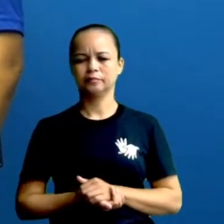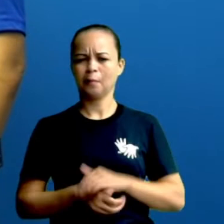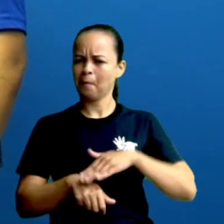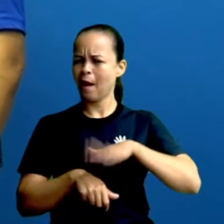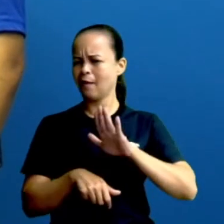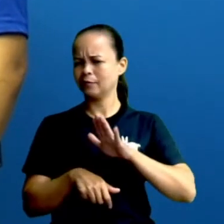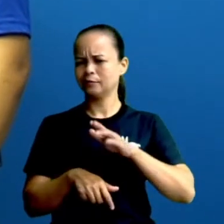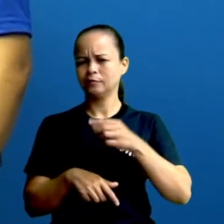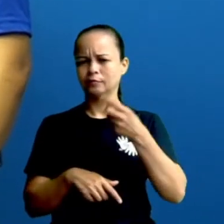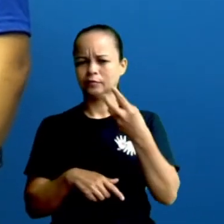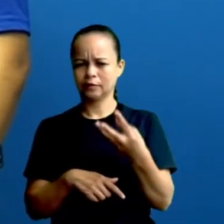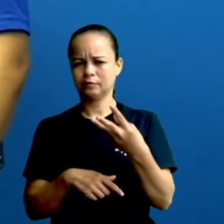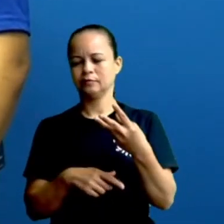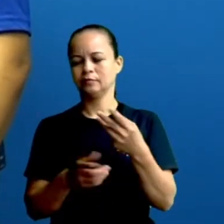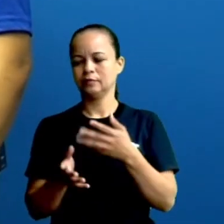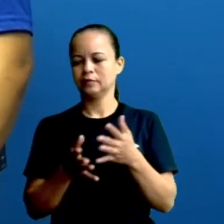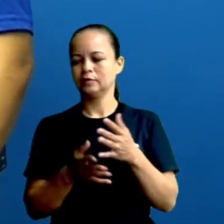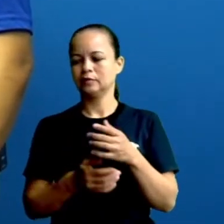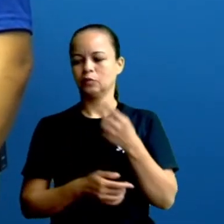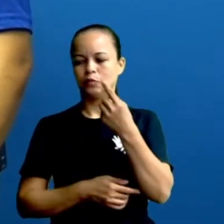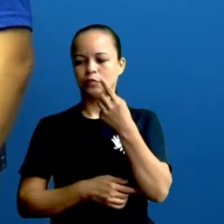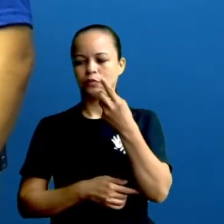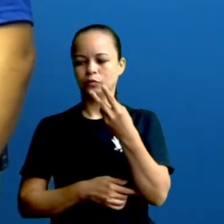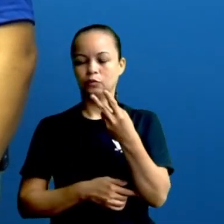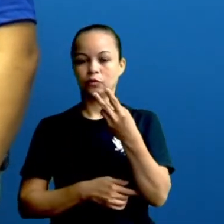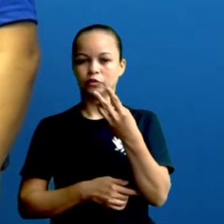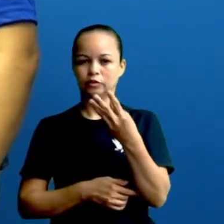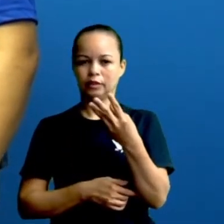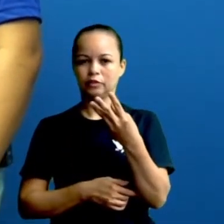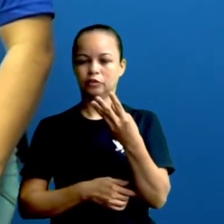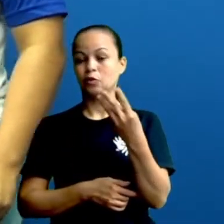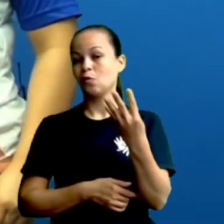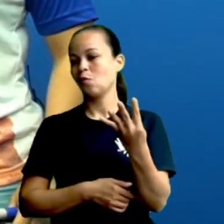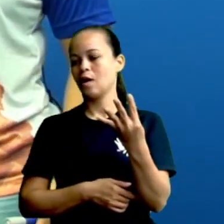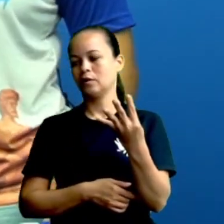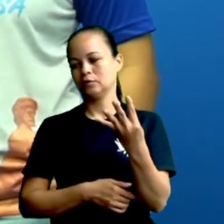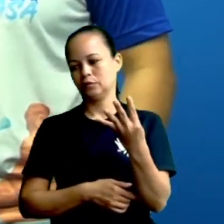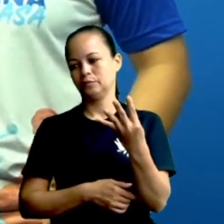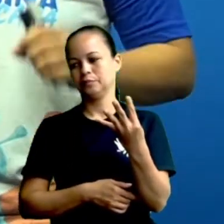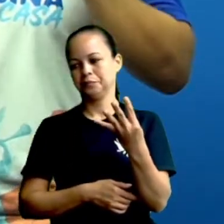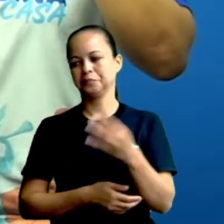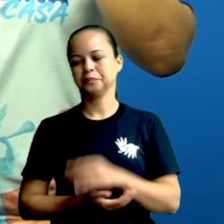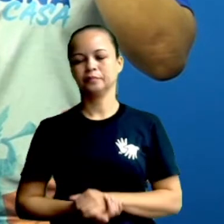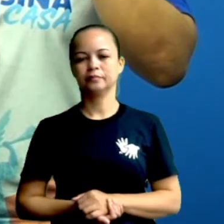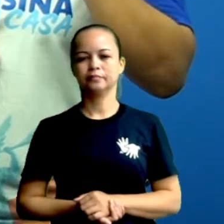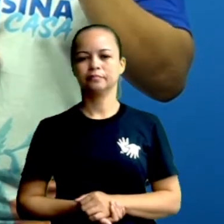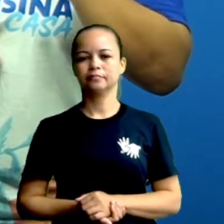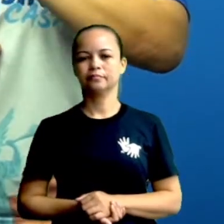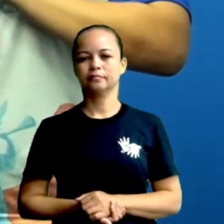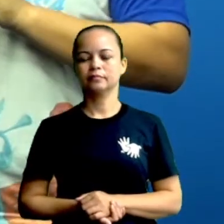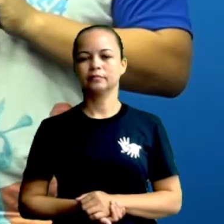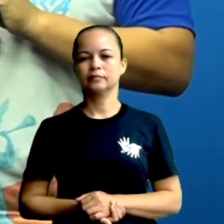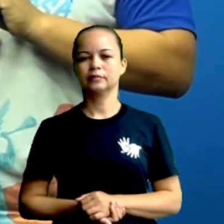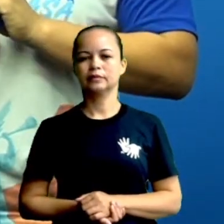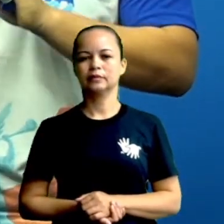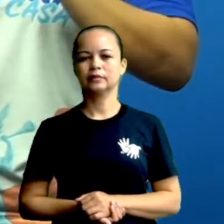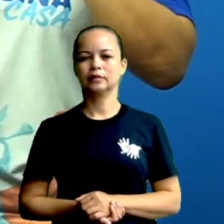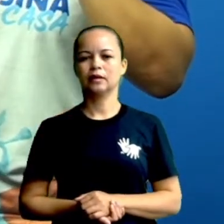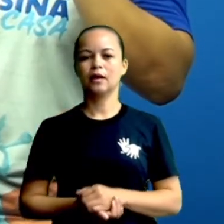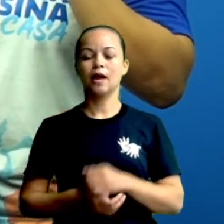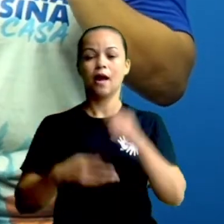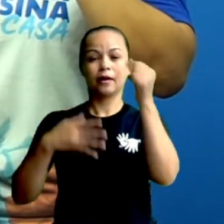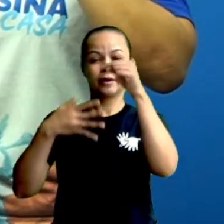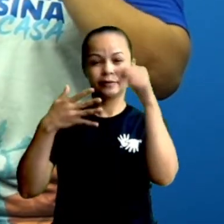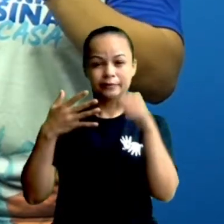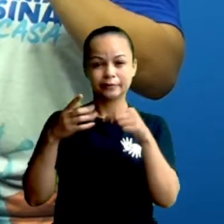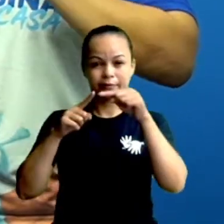um. 3. 1, 2, 3, 4 triângulos. Cada triângulo desse,